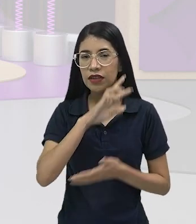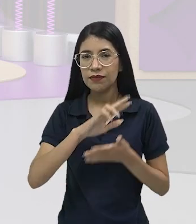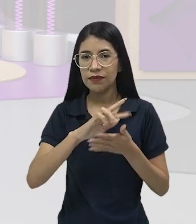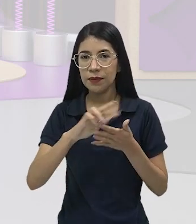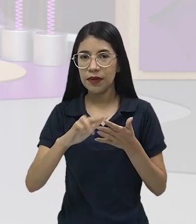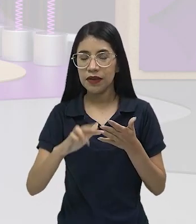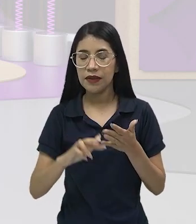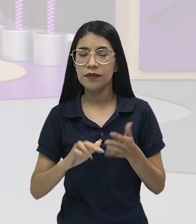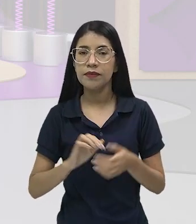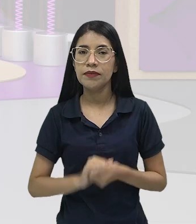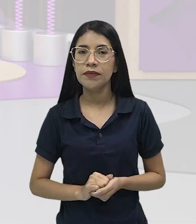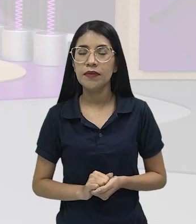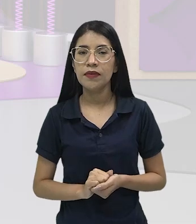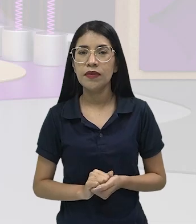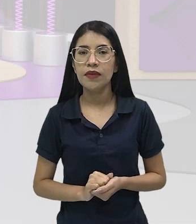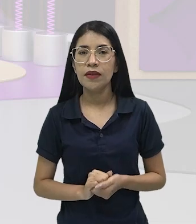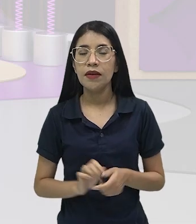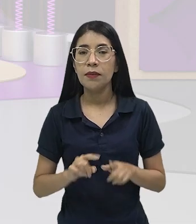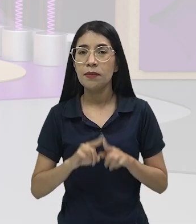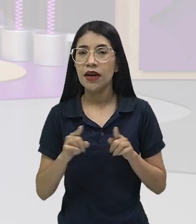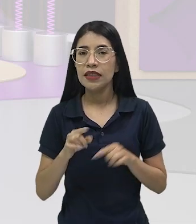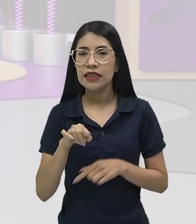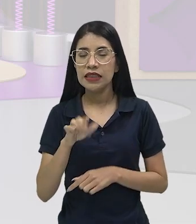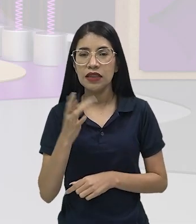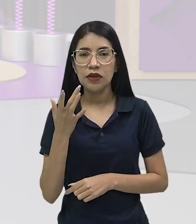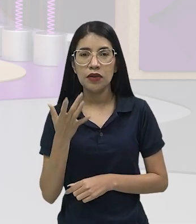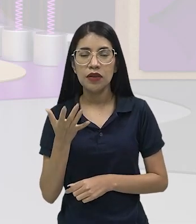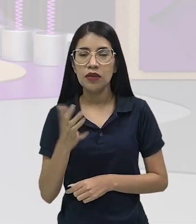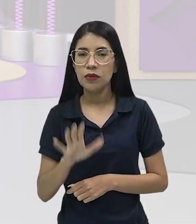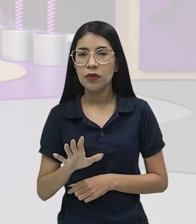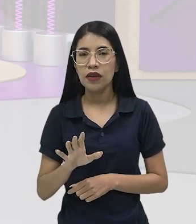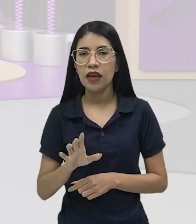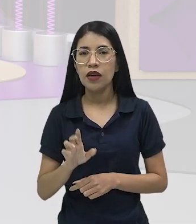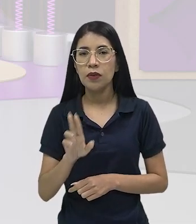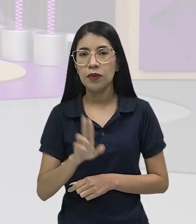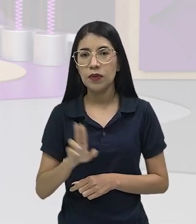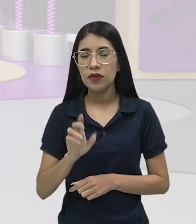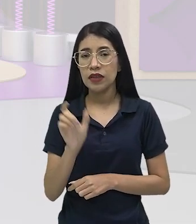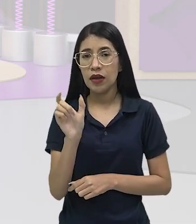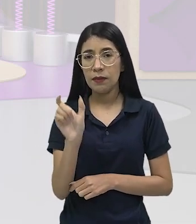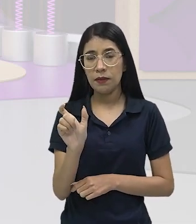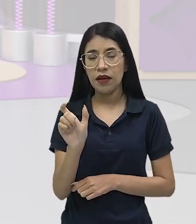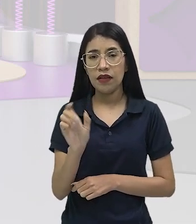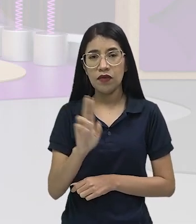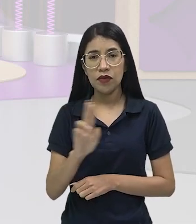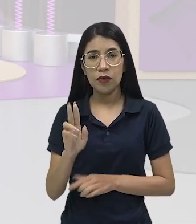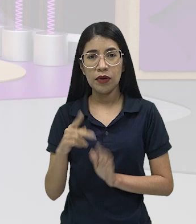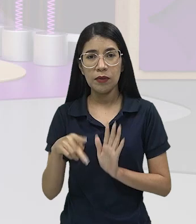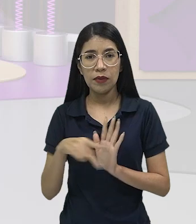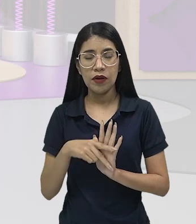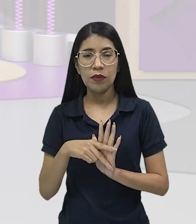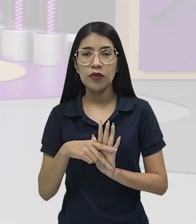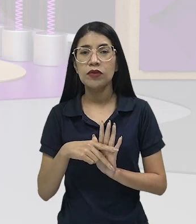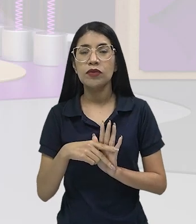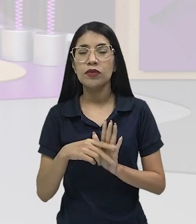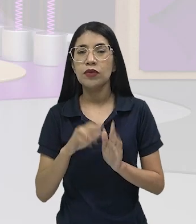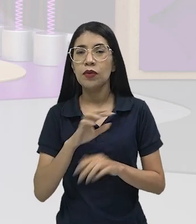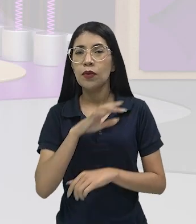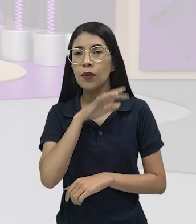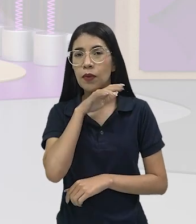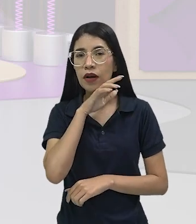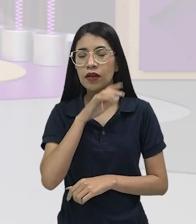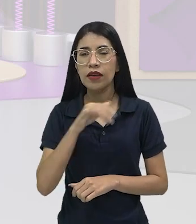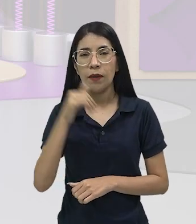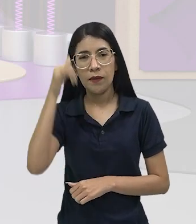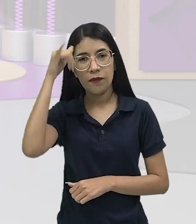animais, se você não quiser escrever o nome, você está vendo aí, você está vendo vaca, você